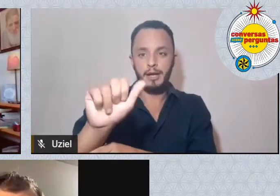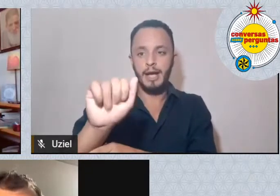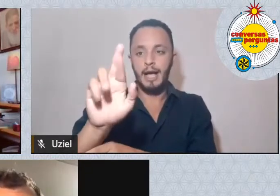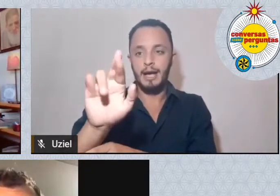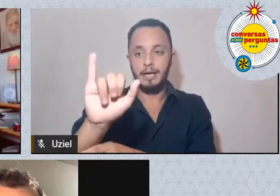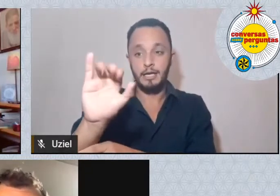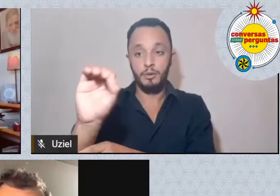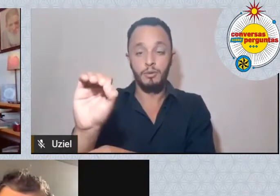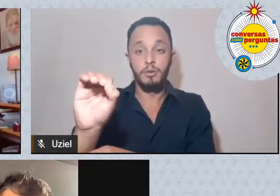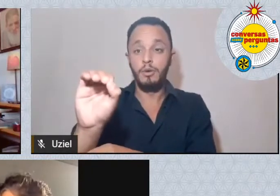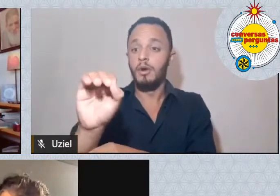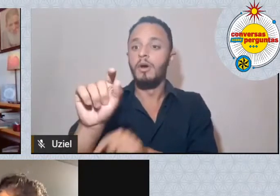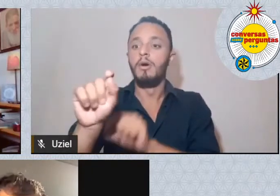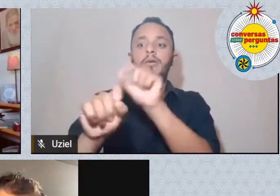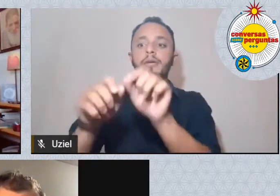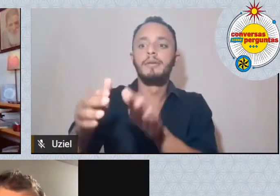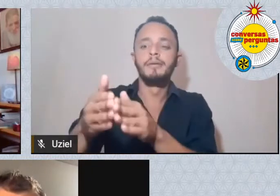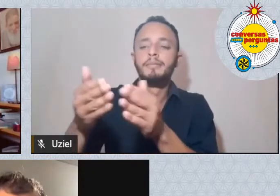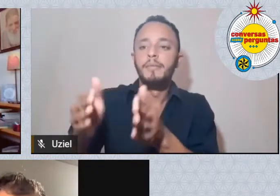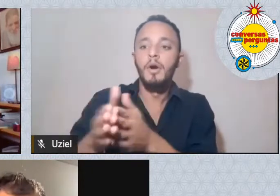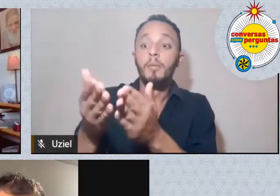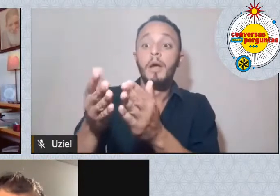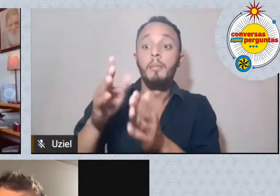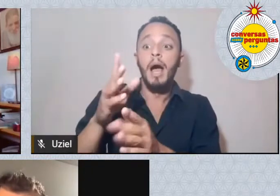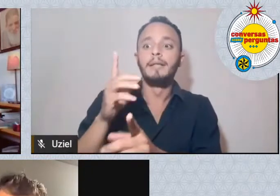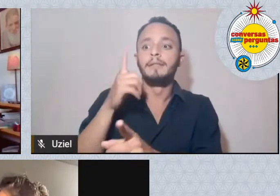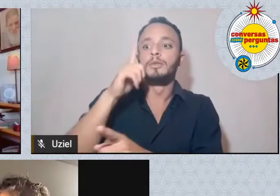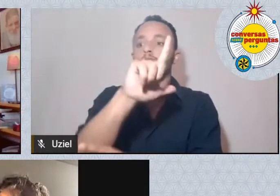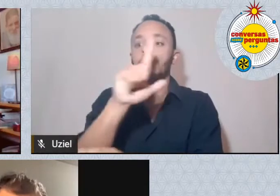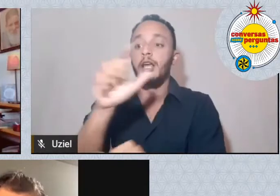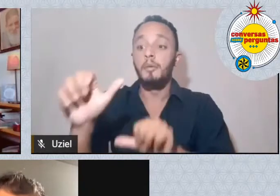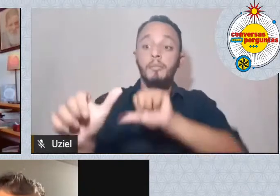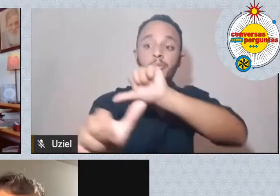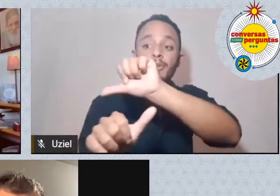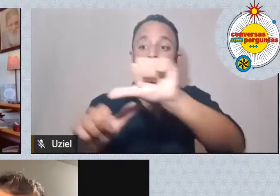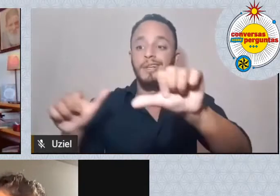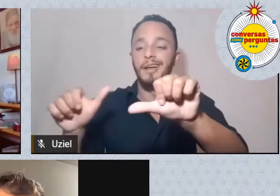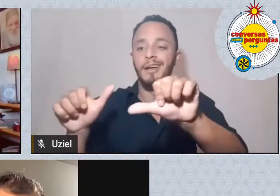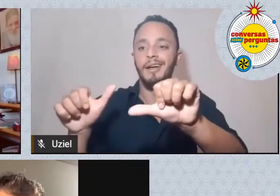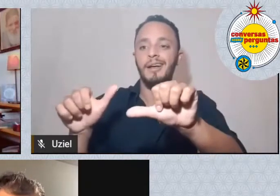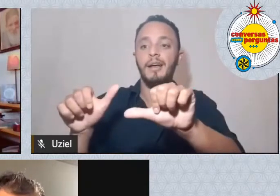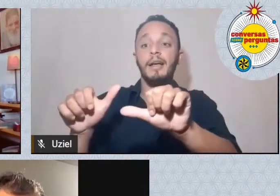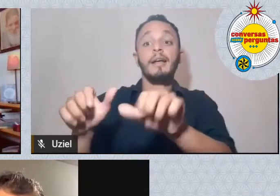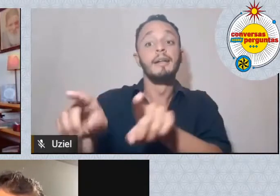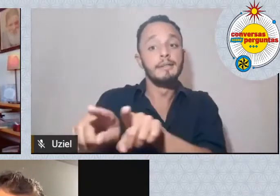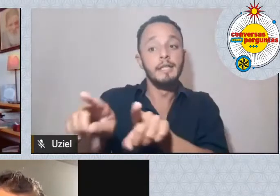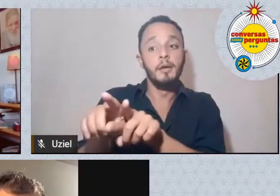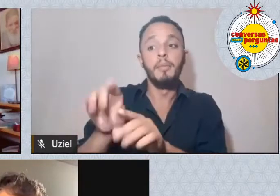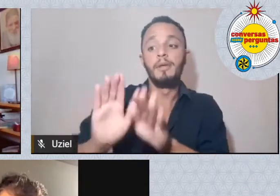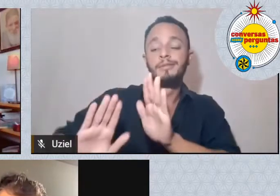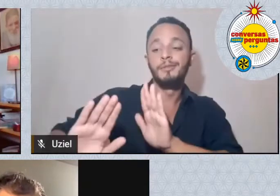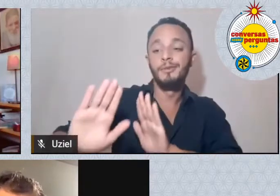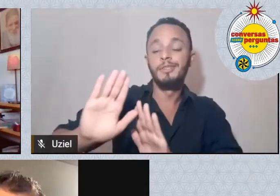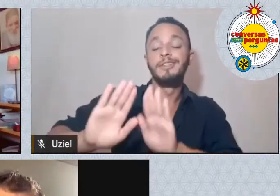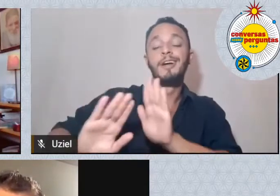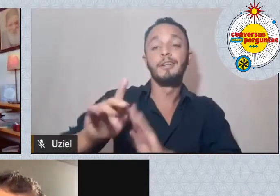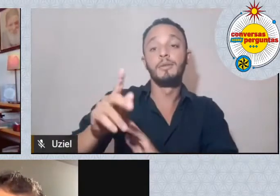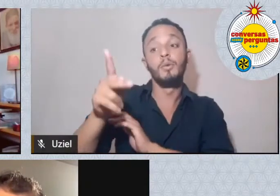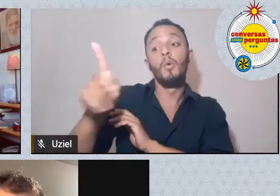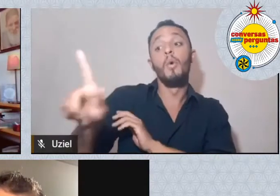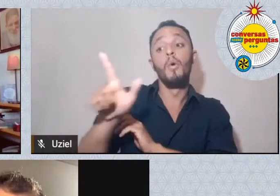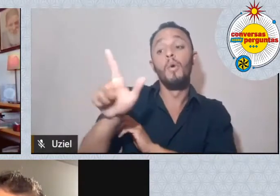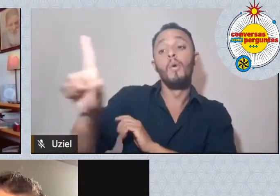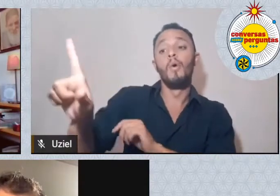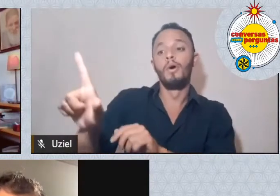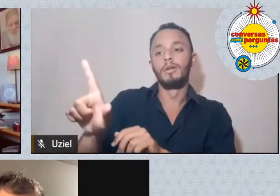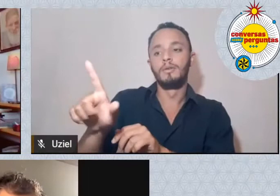para o possível, de abertura para a certa vulnerabilidade do outro. É uma